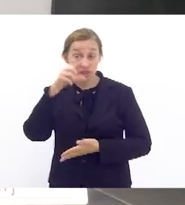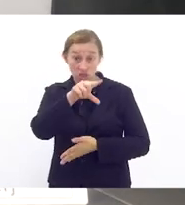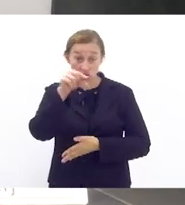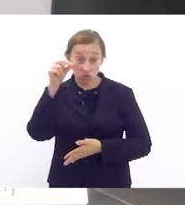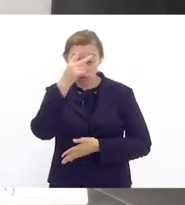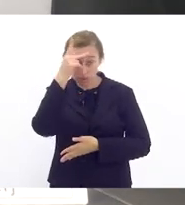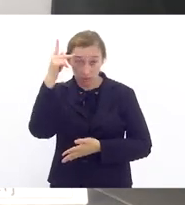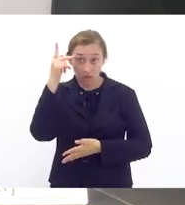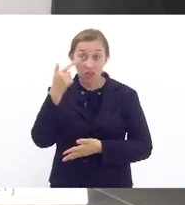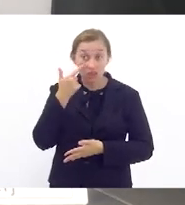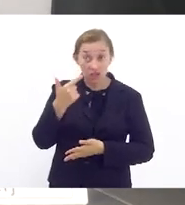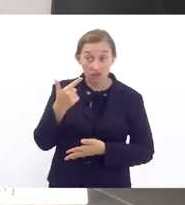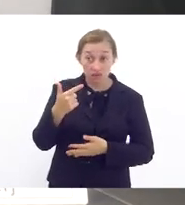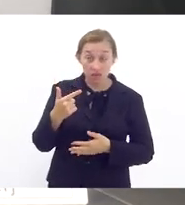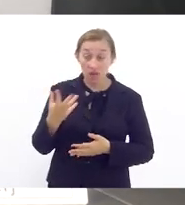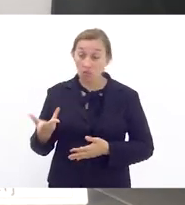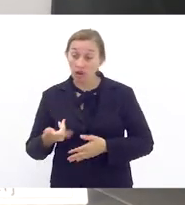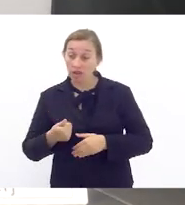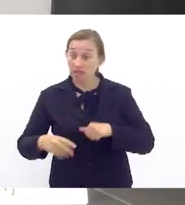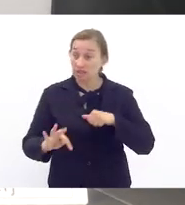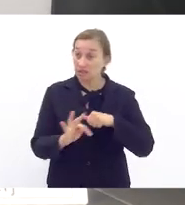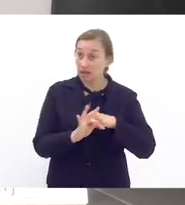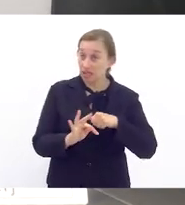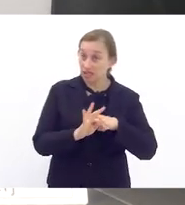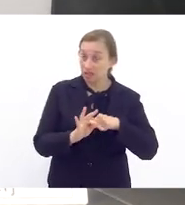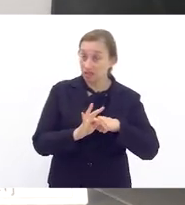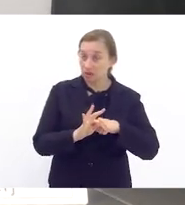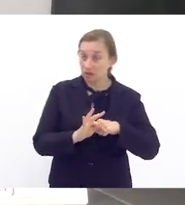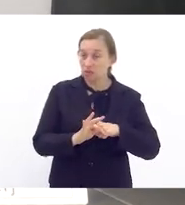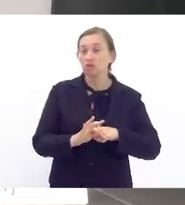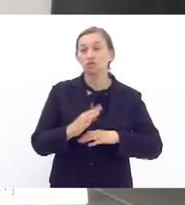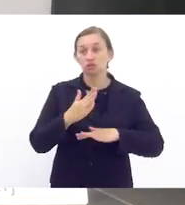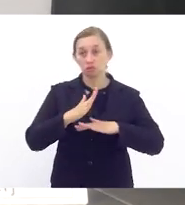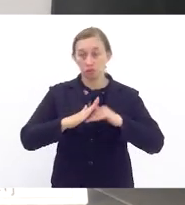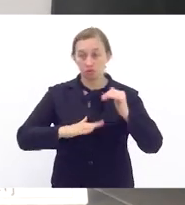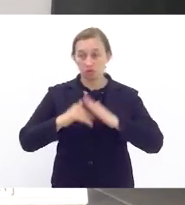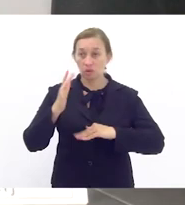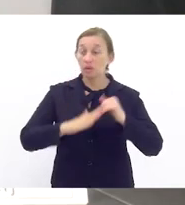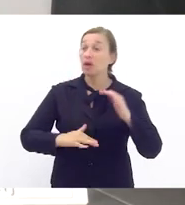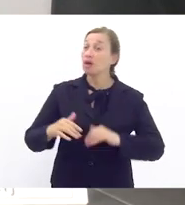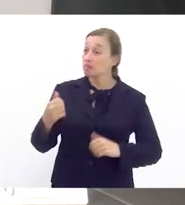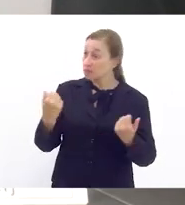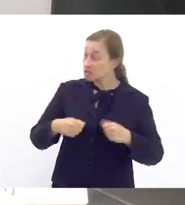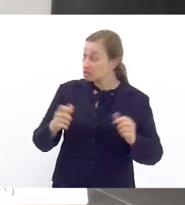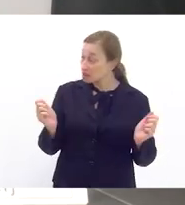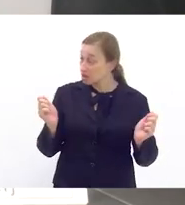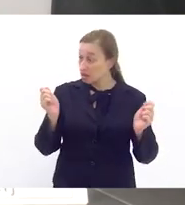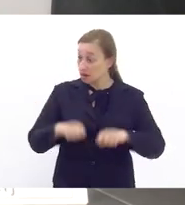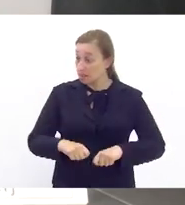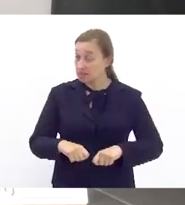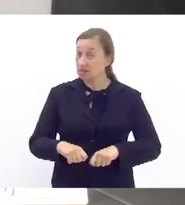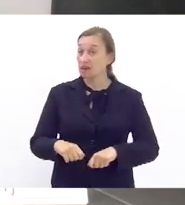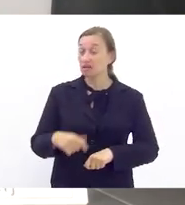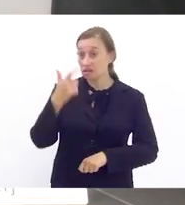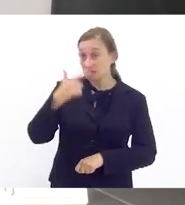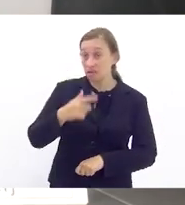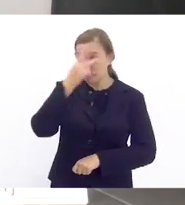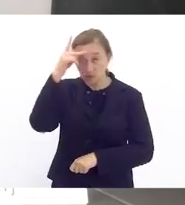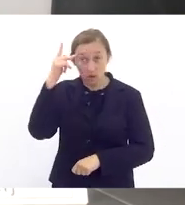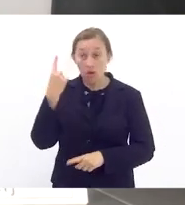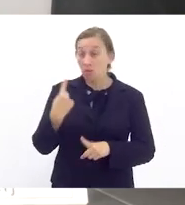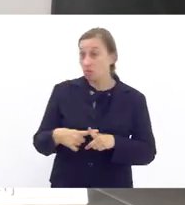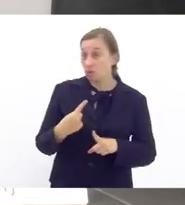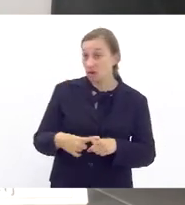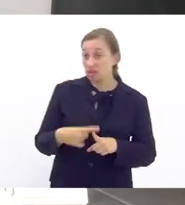têm que ver a qualificação técnica dessas pessoas. Eles têm que ser pessoas capacitadas. Porque, senão, fica uma pessoa